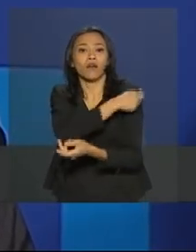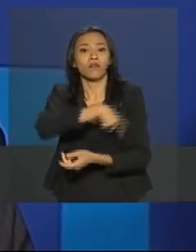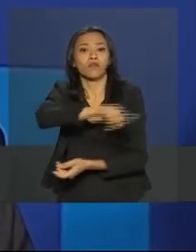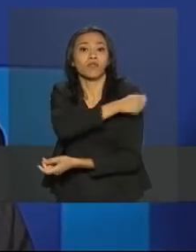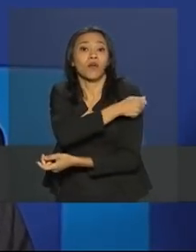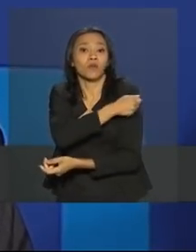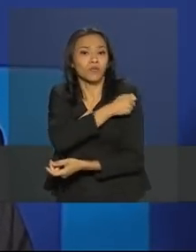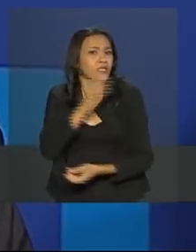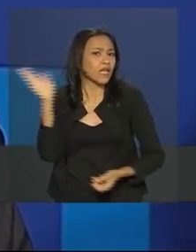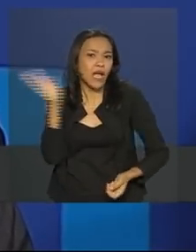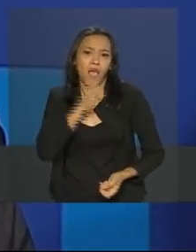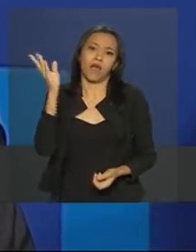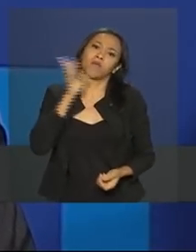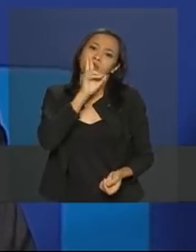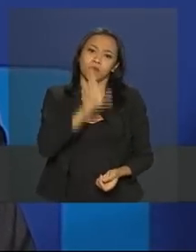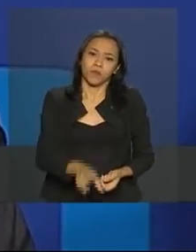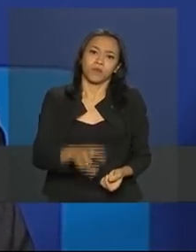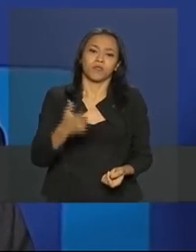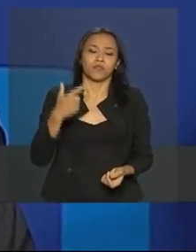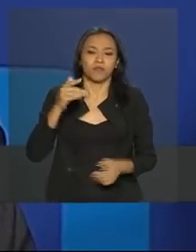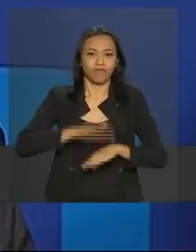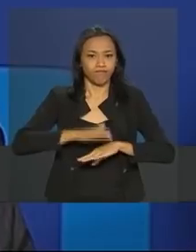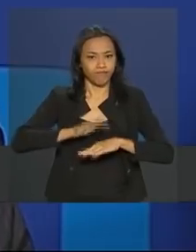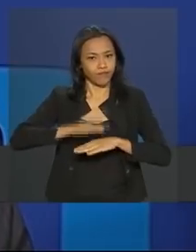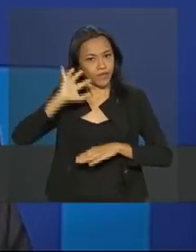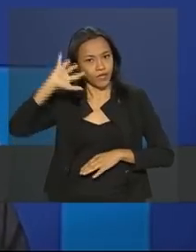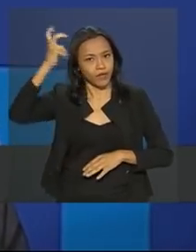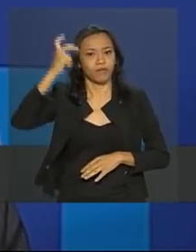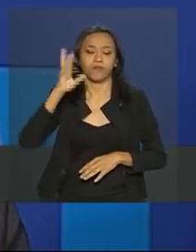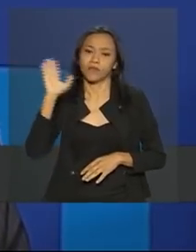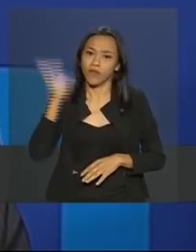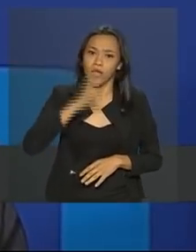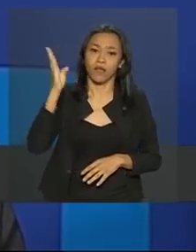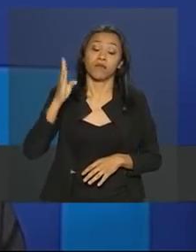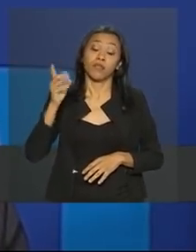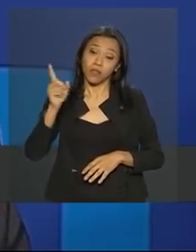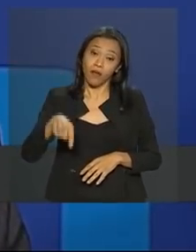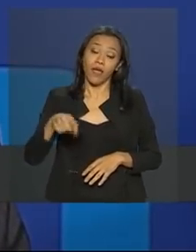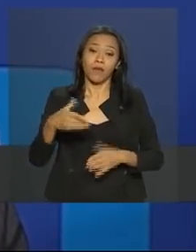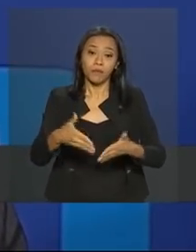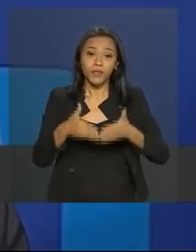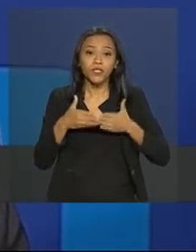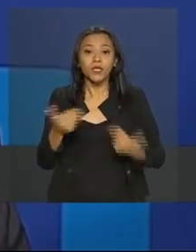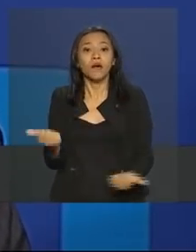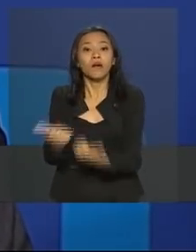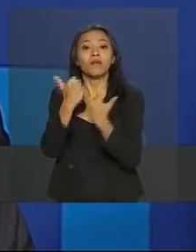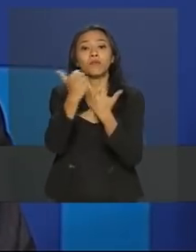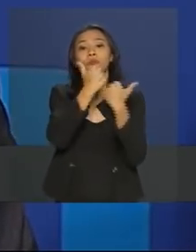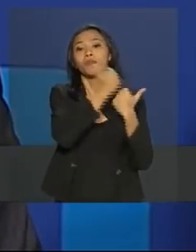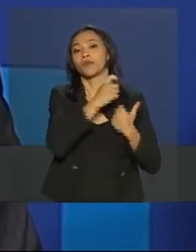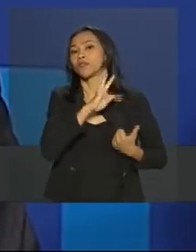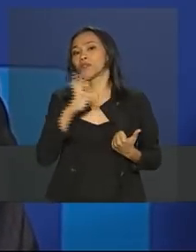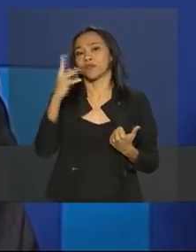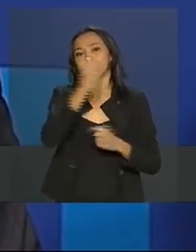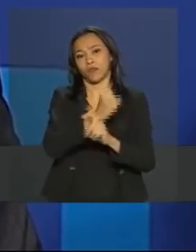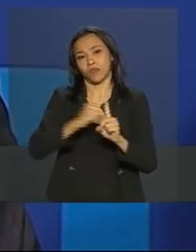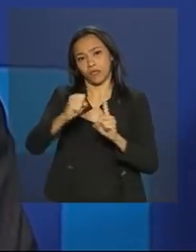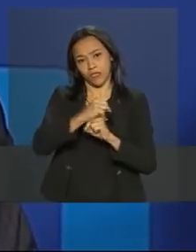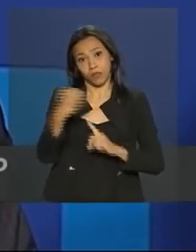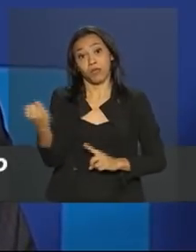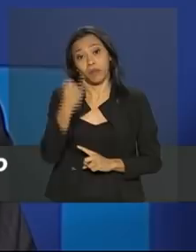em relação a isso então é é de novo a colaboração de toda a sociedade pela importância que o enem